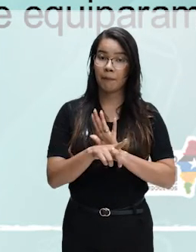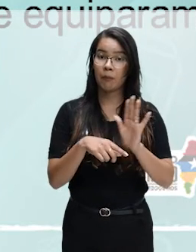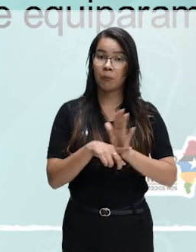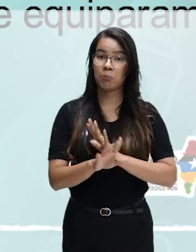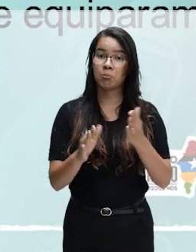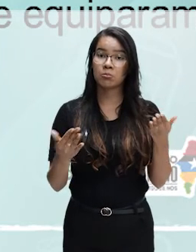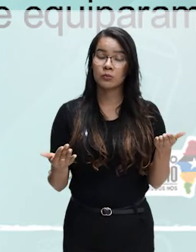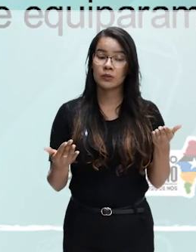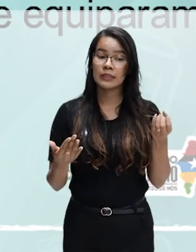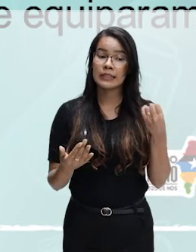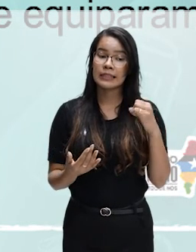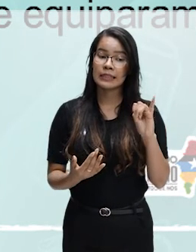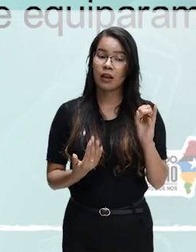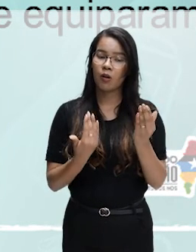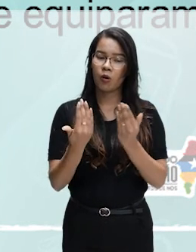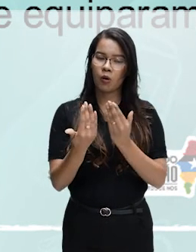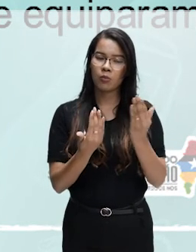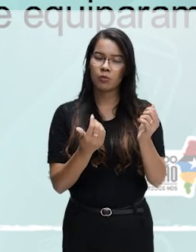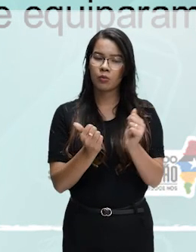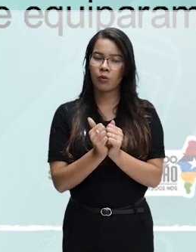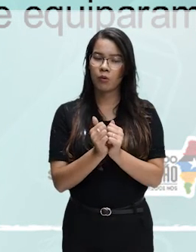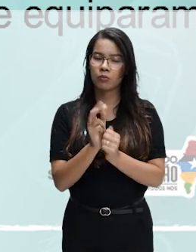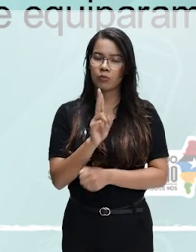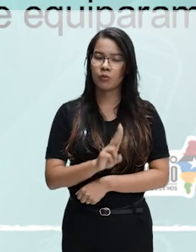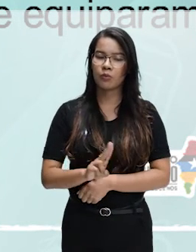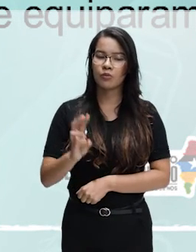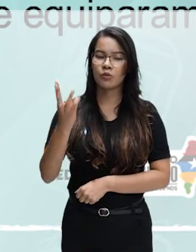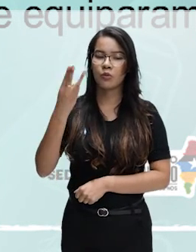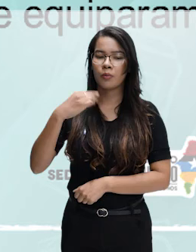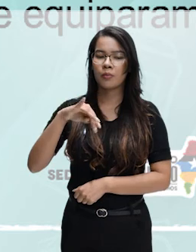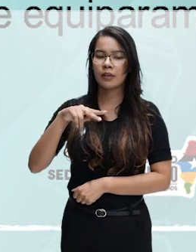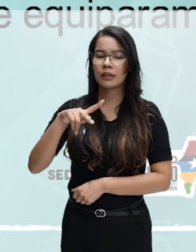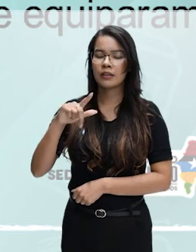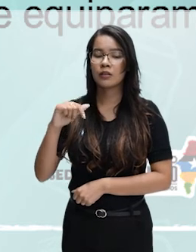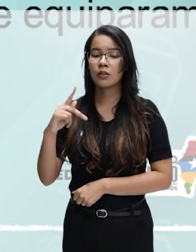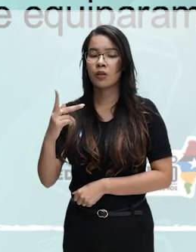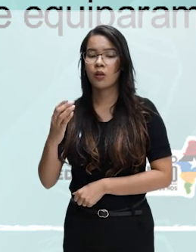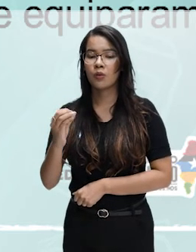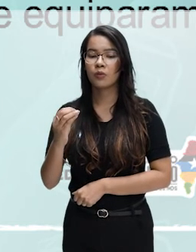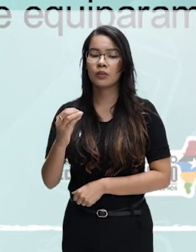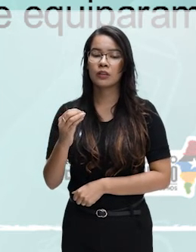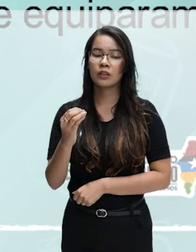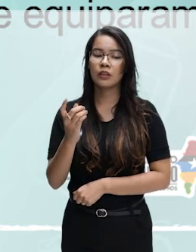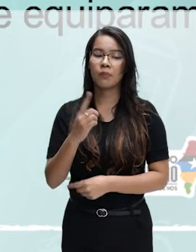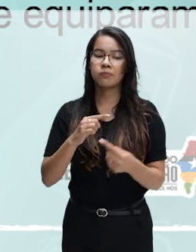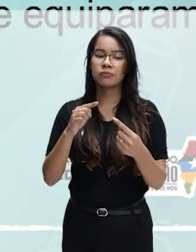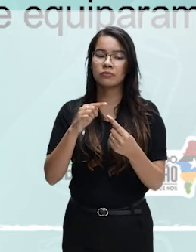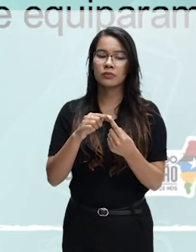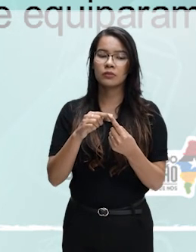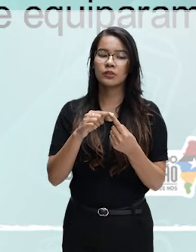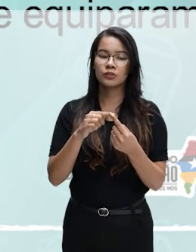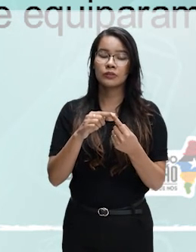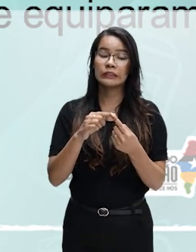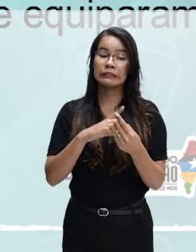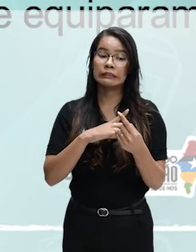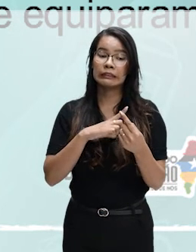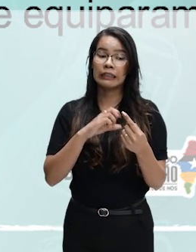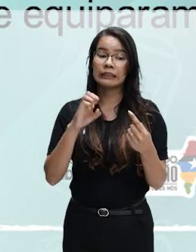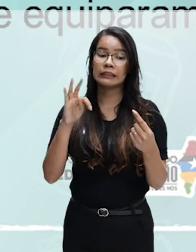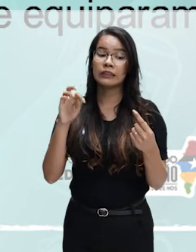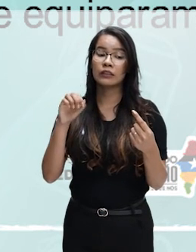é, se comparado com o uso do milho como matéria-prima na obtenção do etanol, o uso